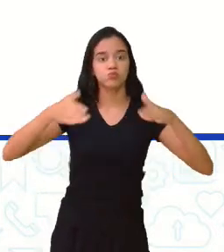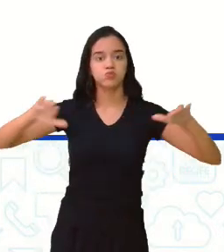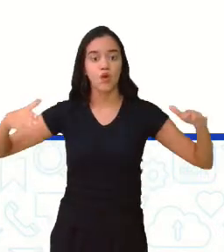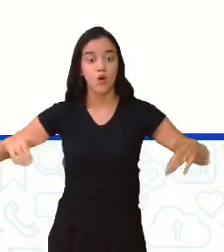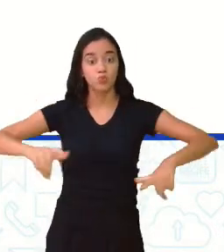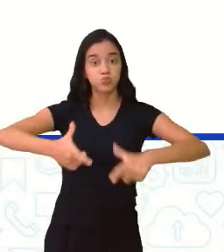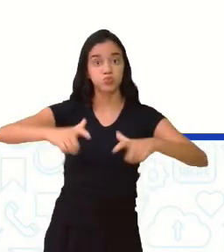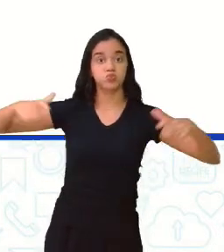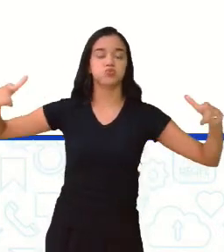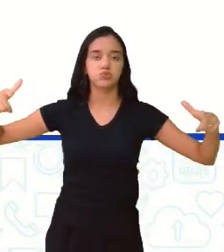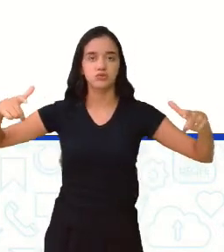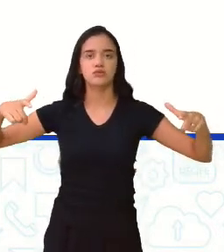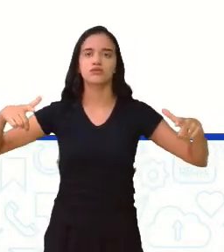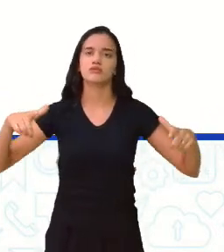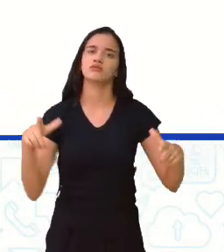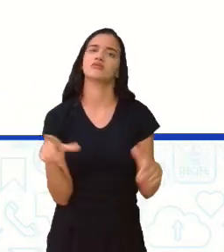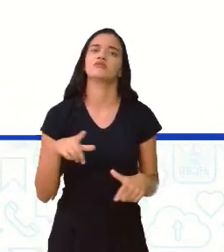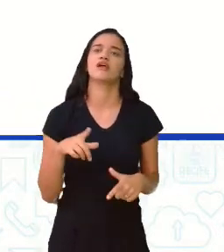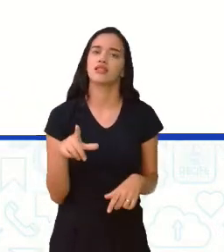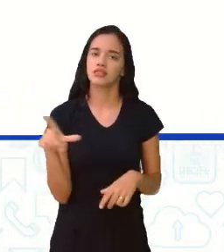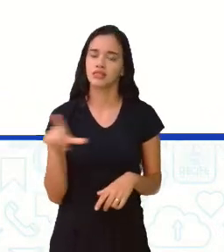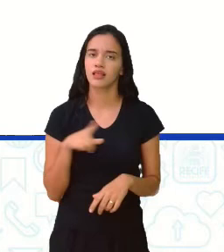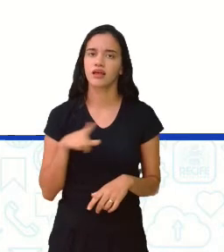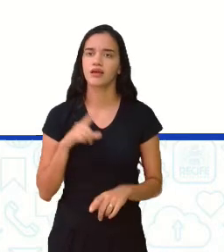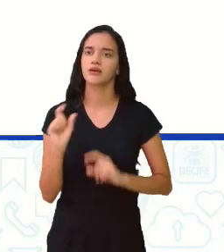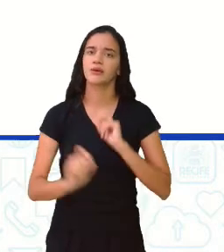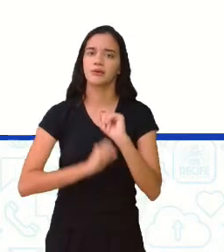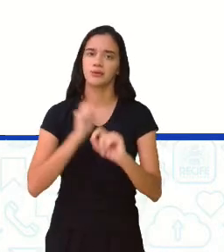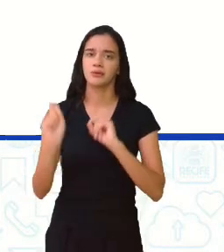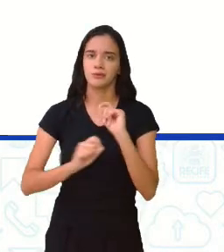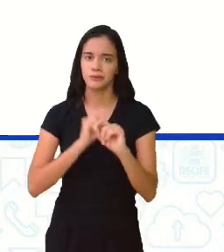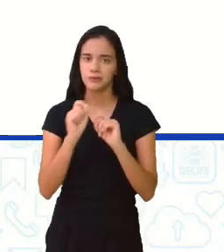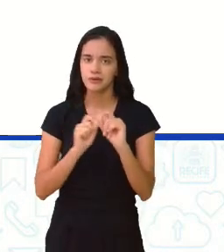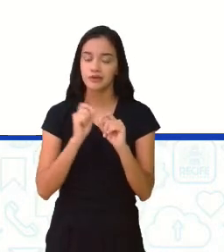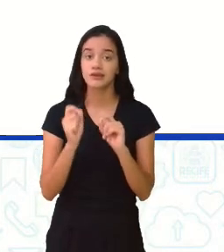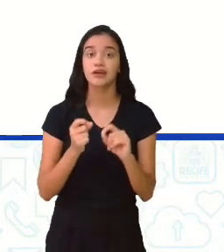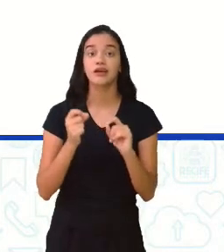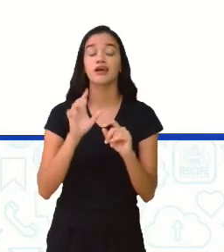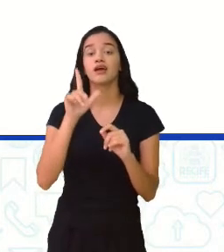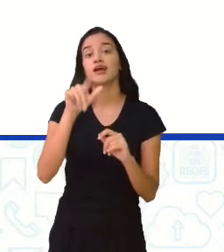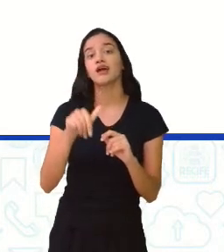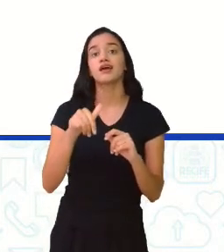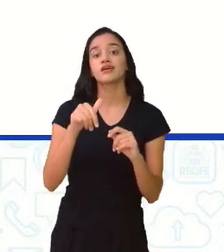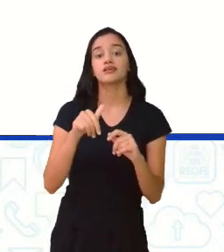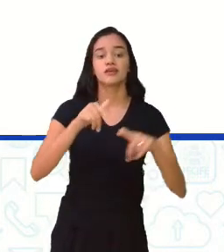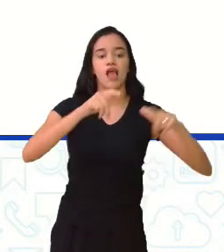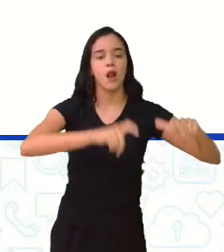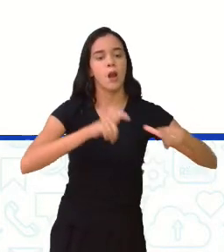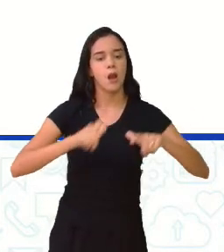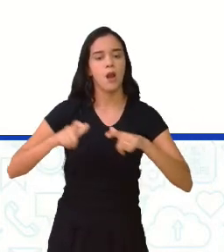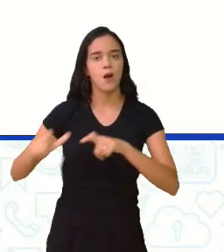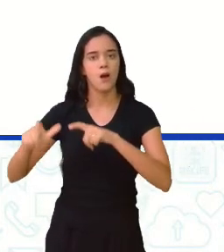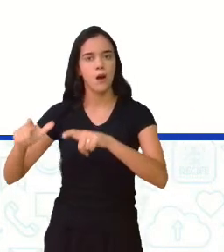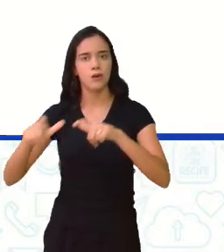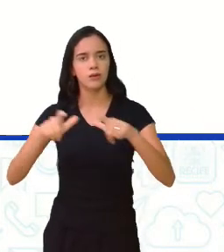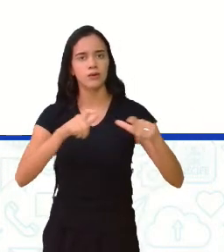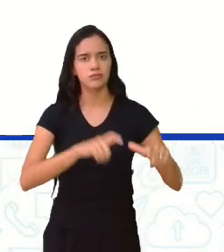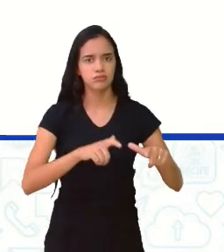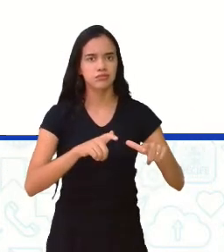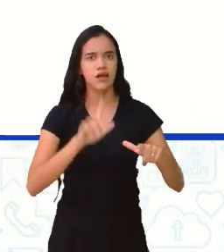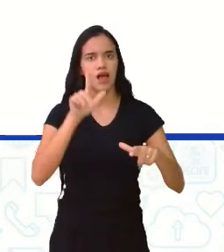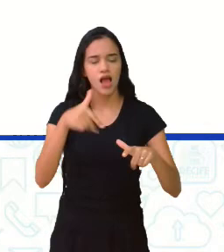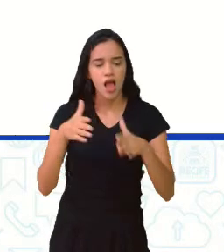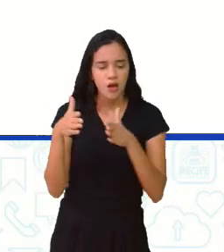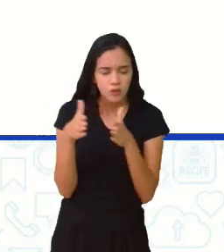alguns pontos de estrangulamento que afetam essas rotas. Esses pontos são passagens estreitas